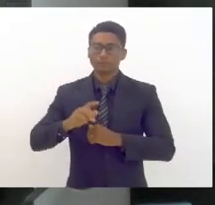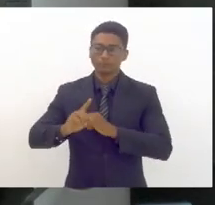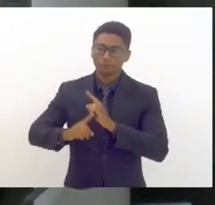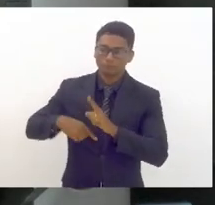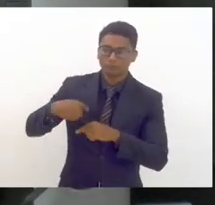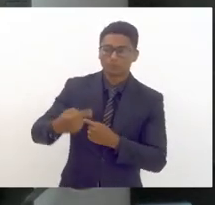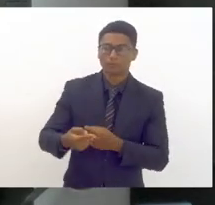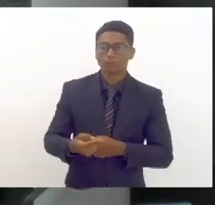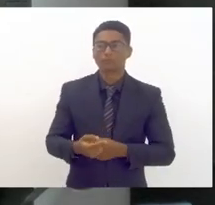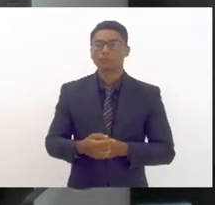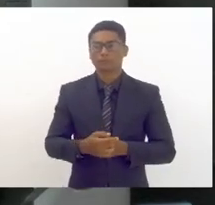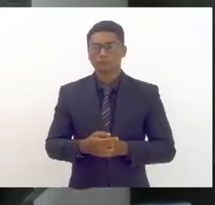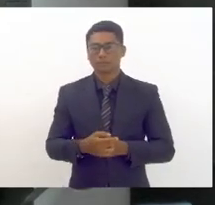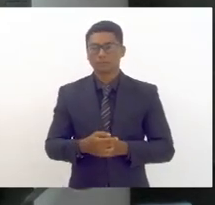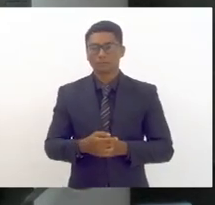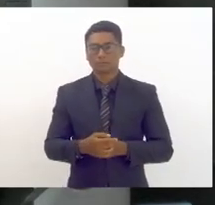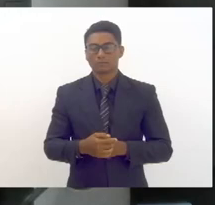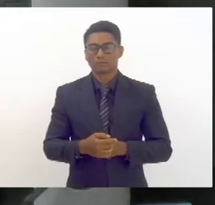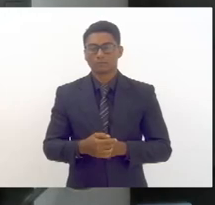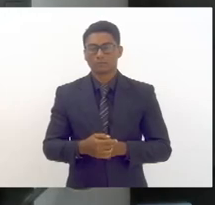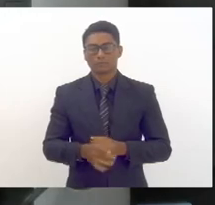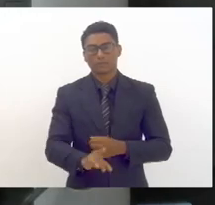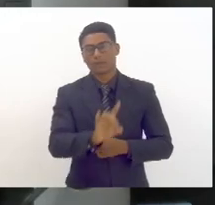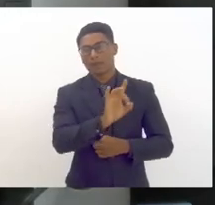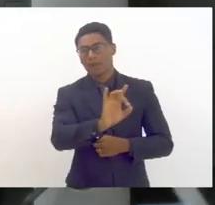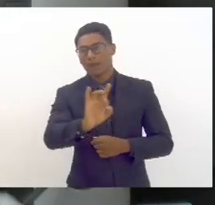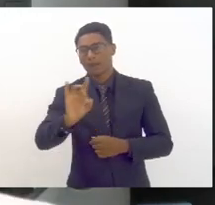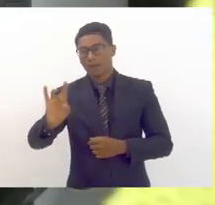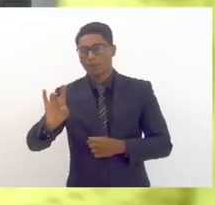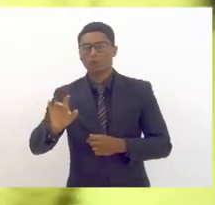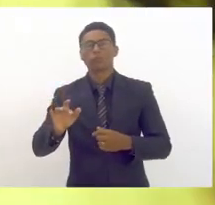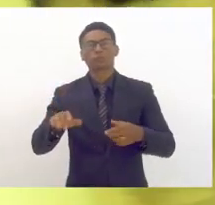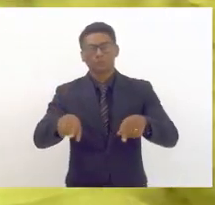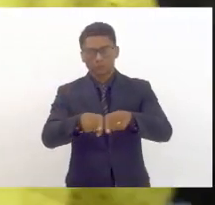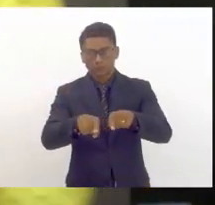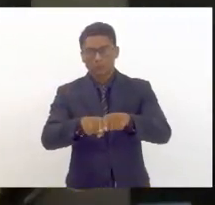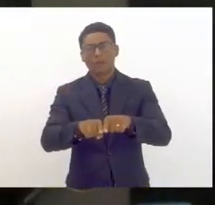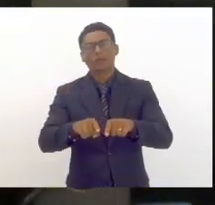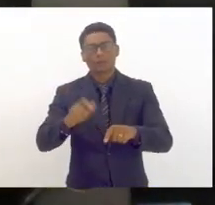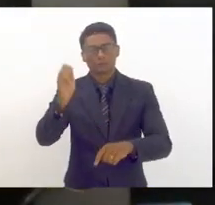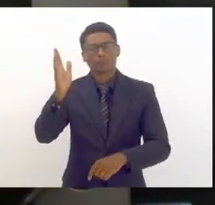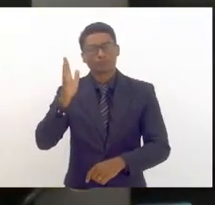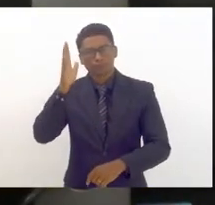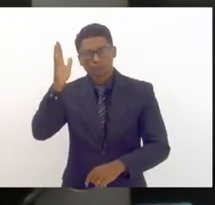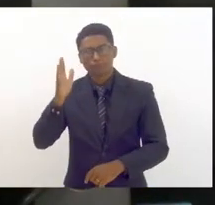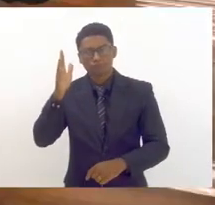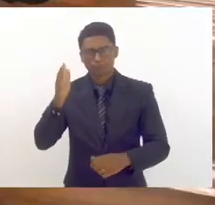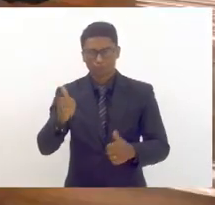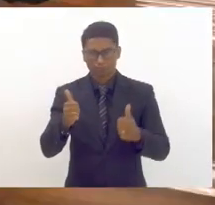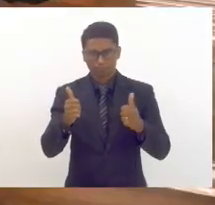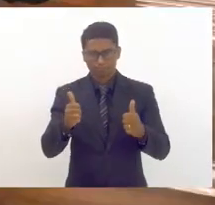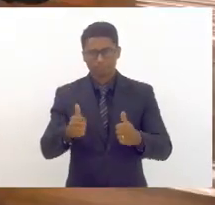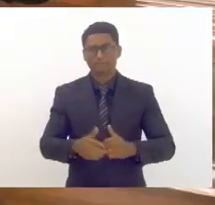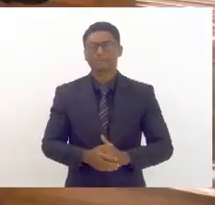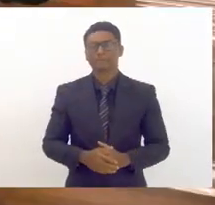a palavra para que cada um possa se inscrever, não é, e fazer uso dela.